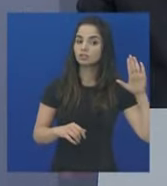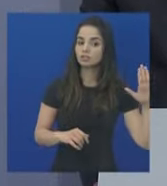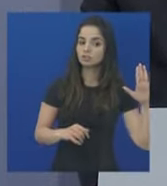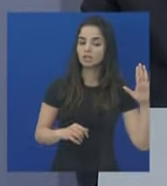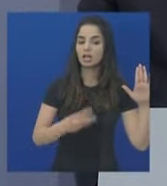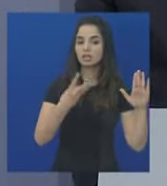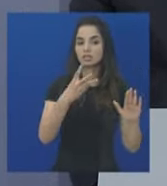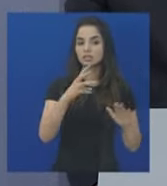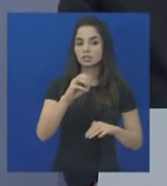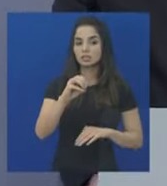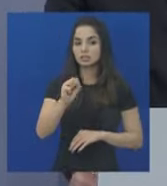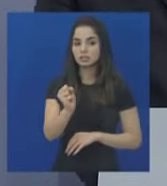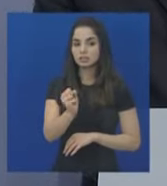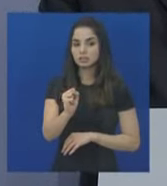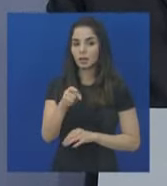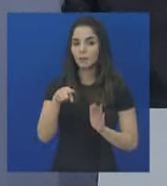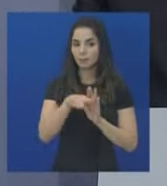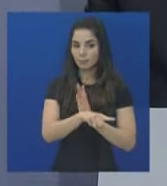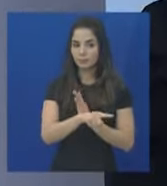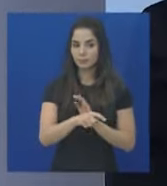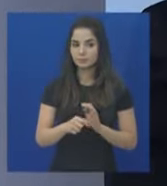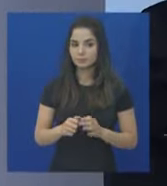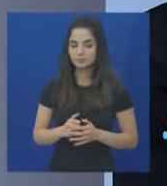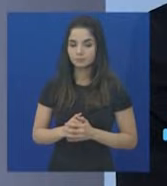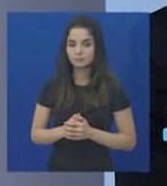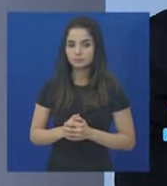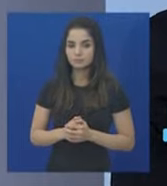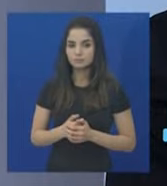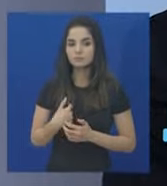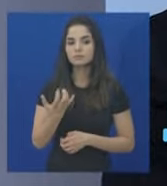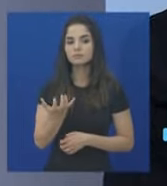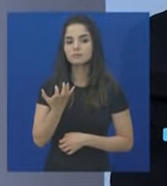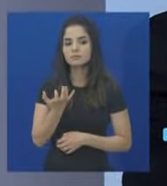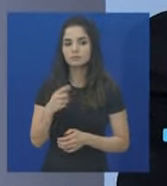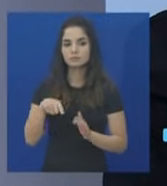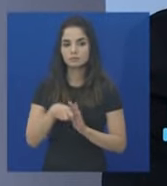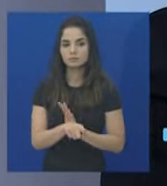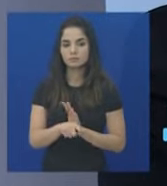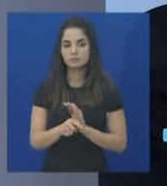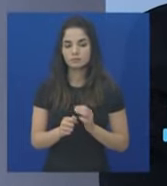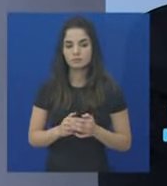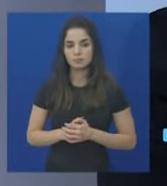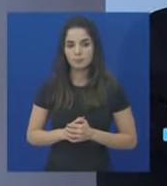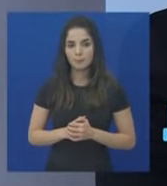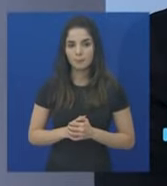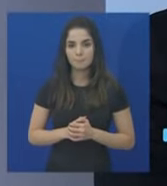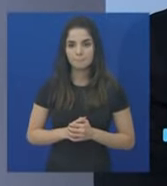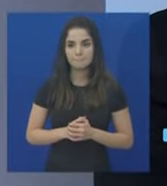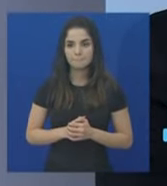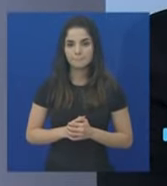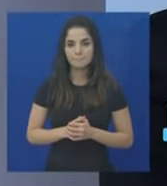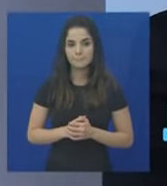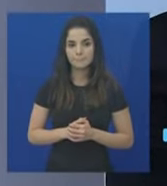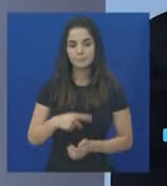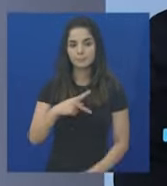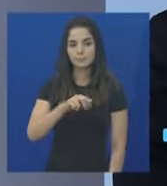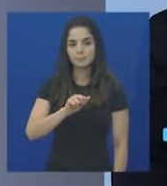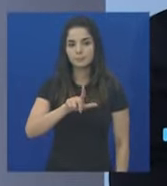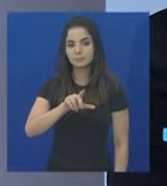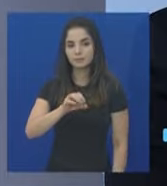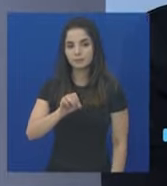tem 30 segundos para fazer a pergunta. O que eu quero fazer é para o doutor Paulo César.